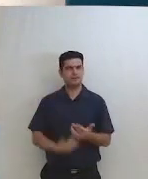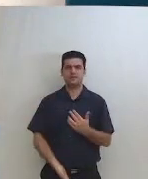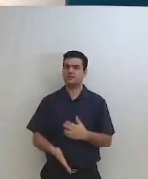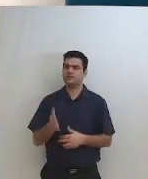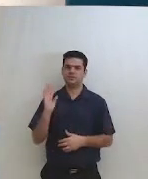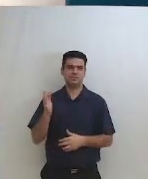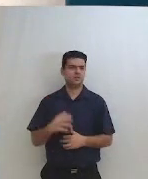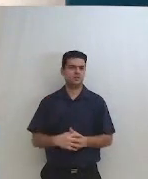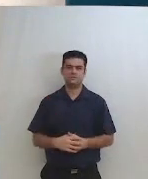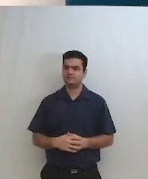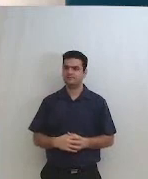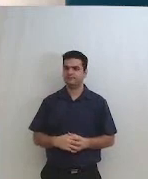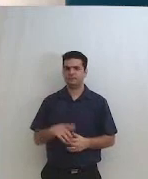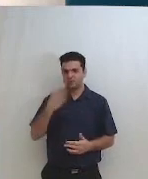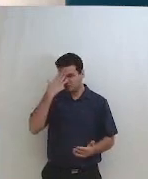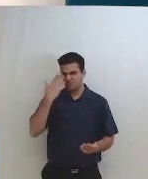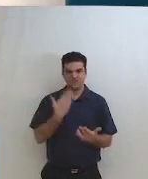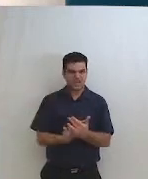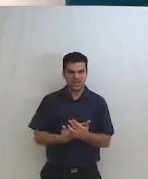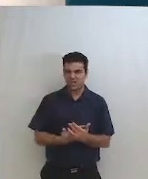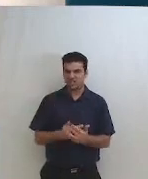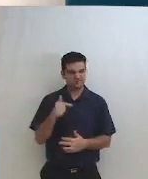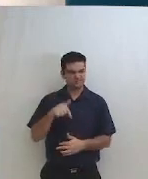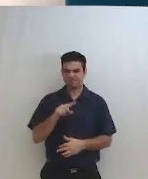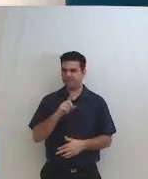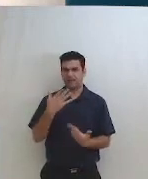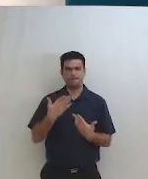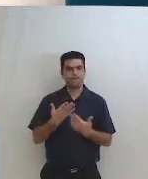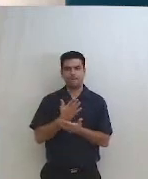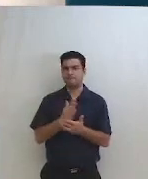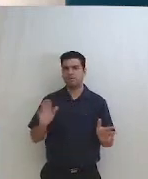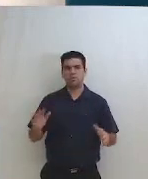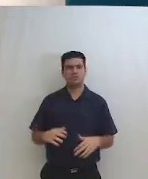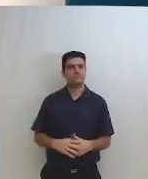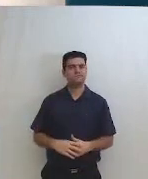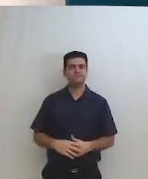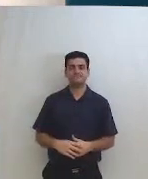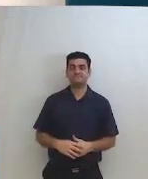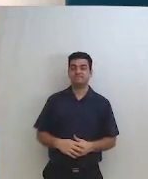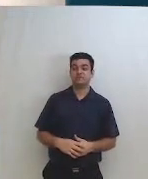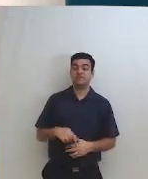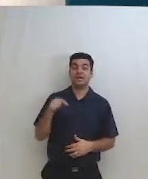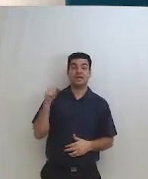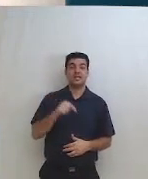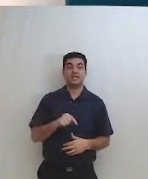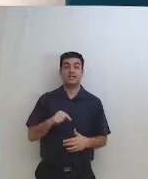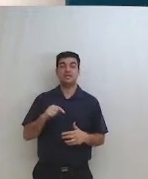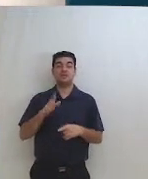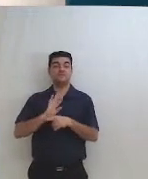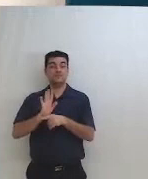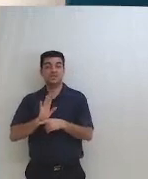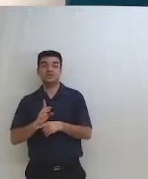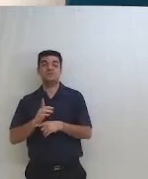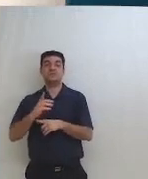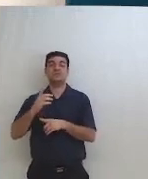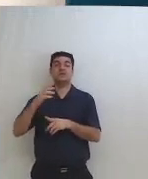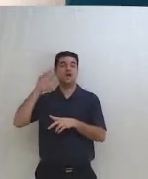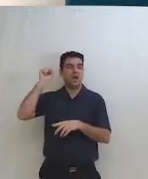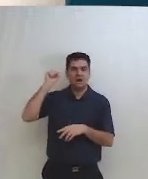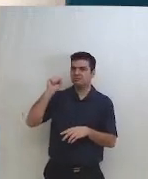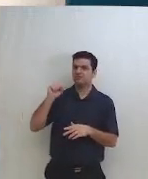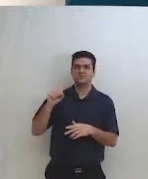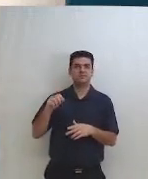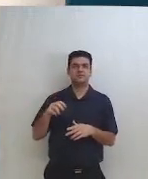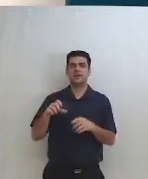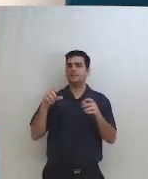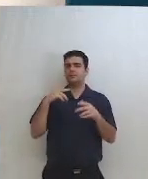podemos reconstruí-las. Os arquivos não revestem mais da sua originalidade, da sua